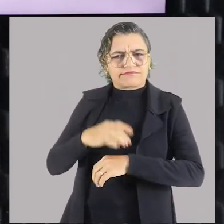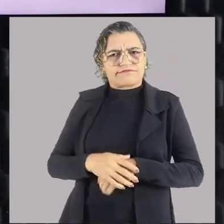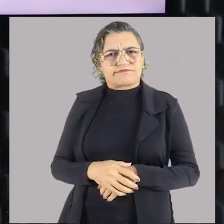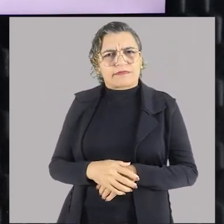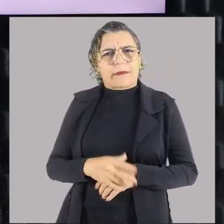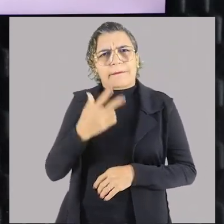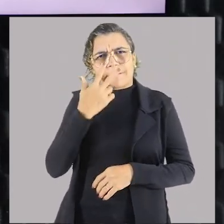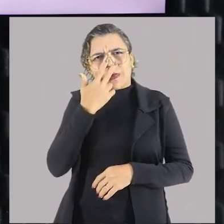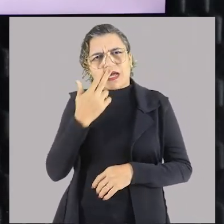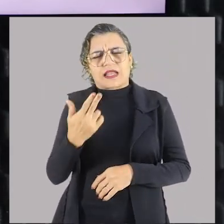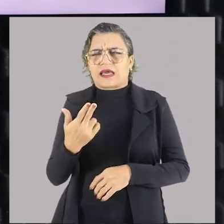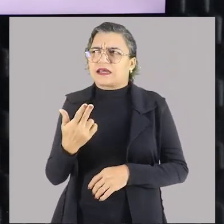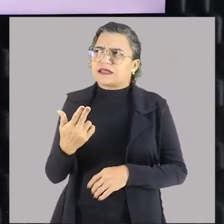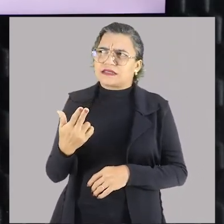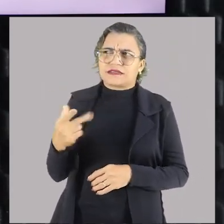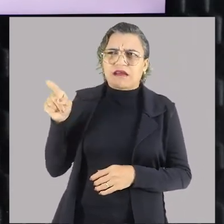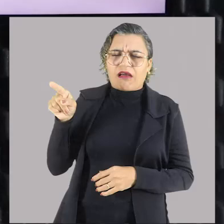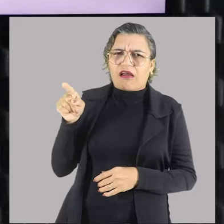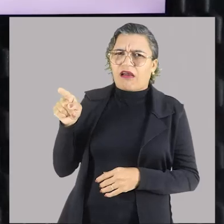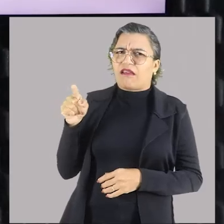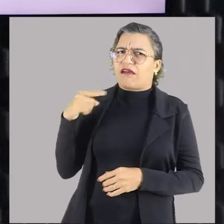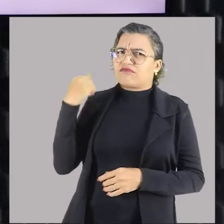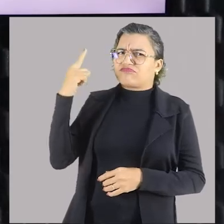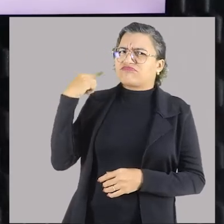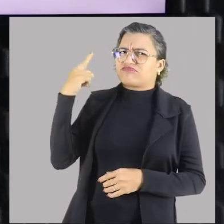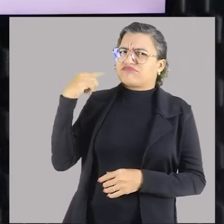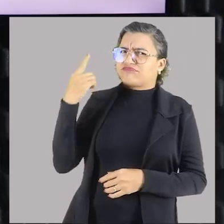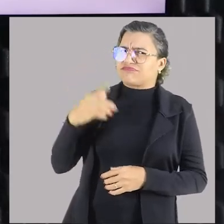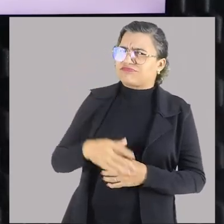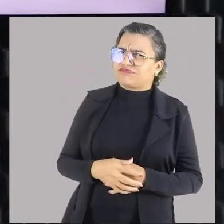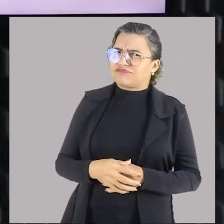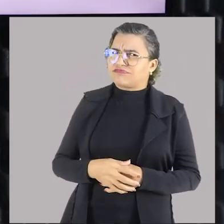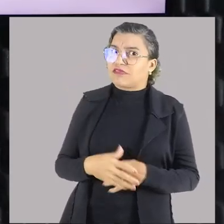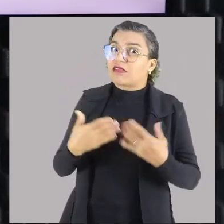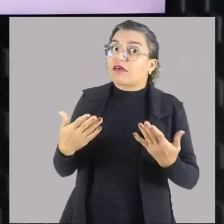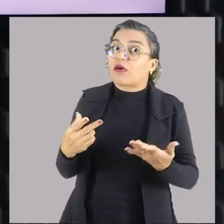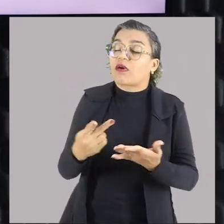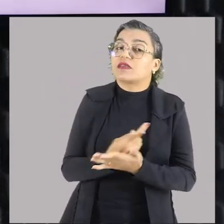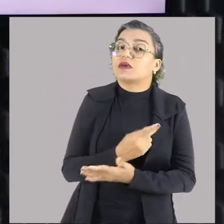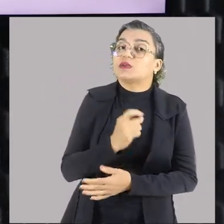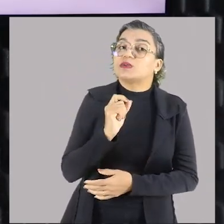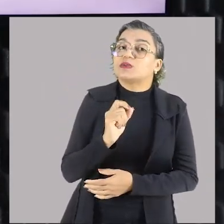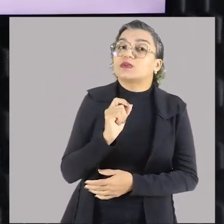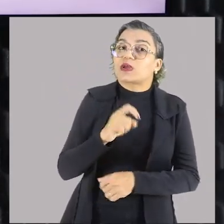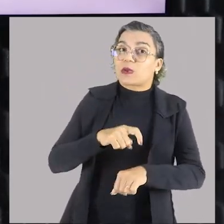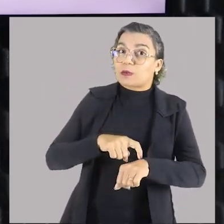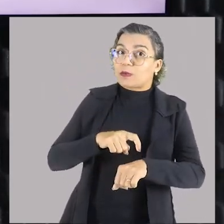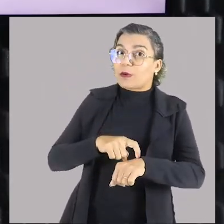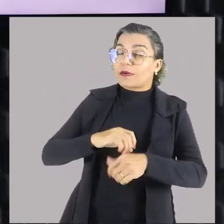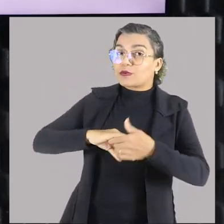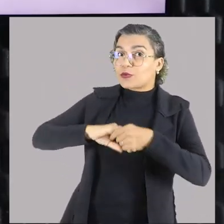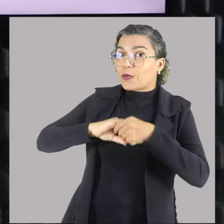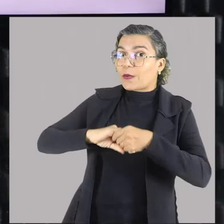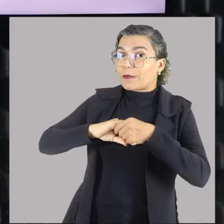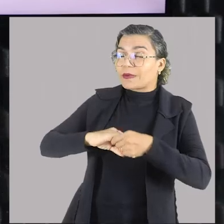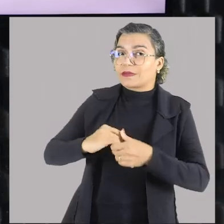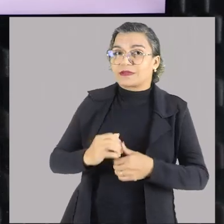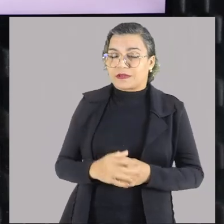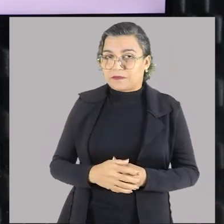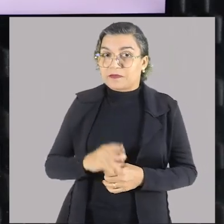na professora. A professora não está legal, tem alguma coisa errada. Então, o que acontece quando a gente vai cumprimentar alguém? A gente